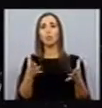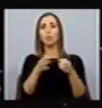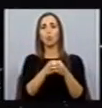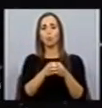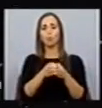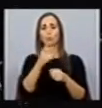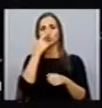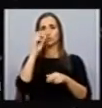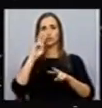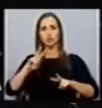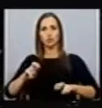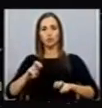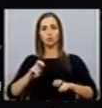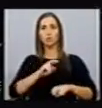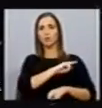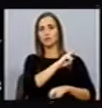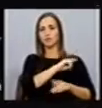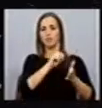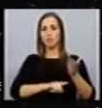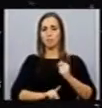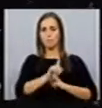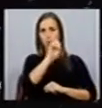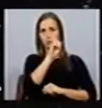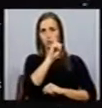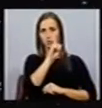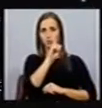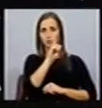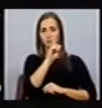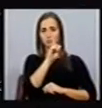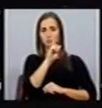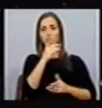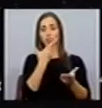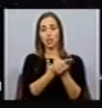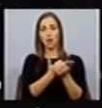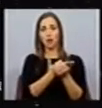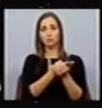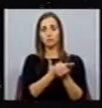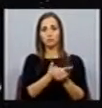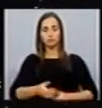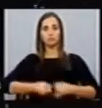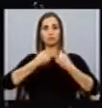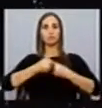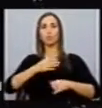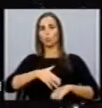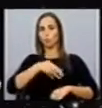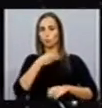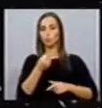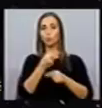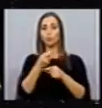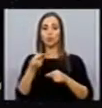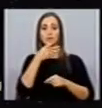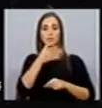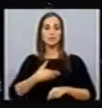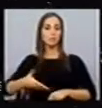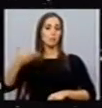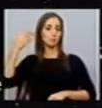investigadores da Universidade de Nottingham, do Reino Unido, chocou positivamente o mundo, dizendo na semana passada que